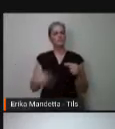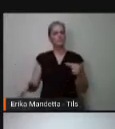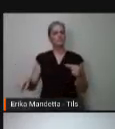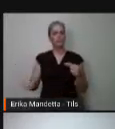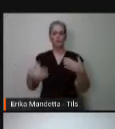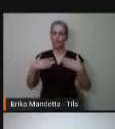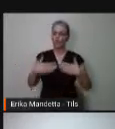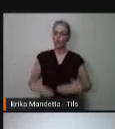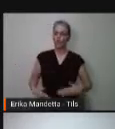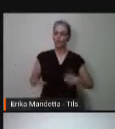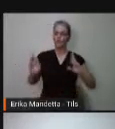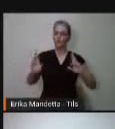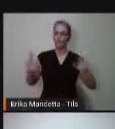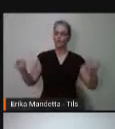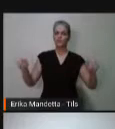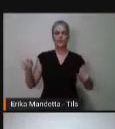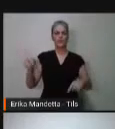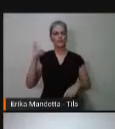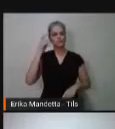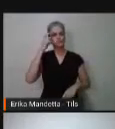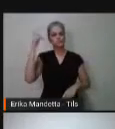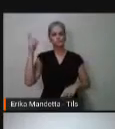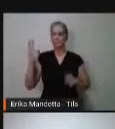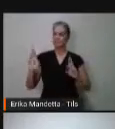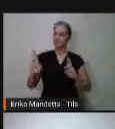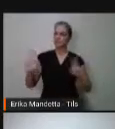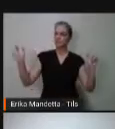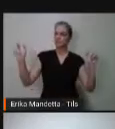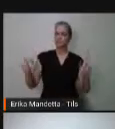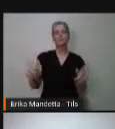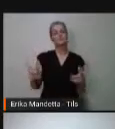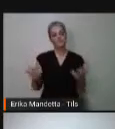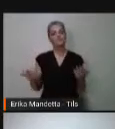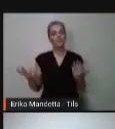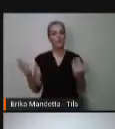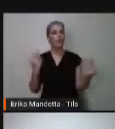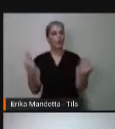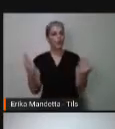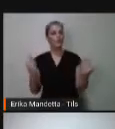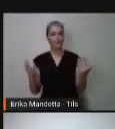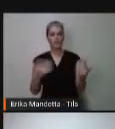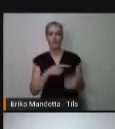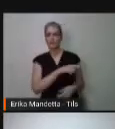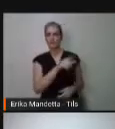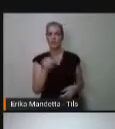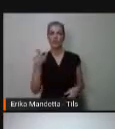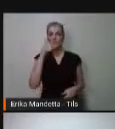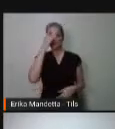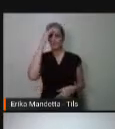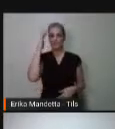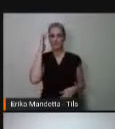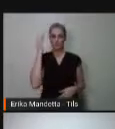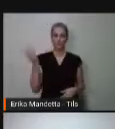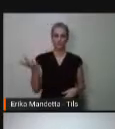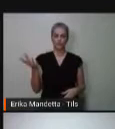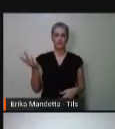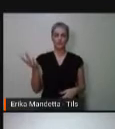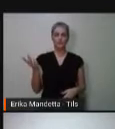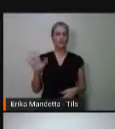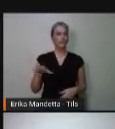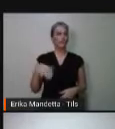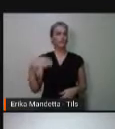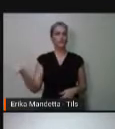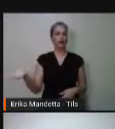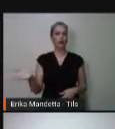a um padrão intelectual, levando em consideração, né, em comparação com os demais indivíduos, né, eles estão fora